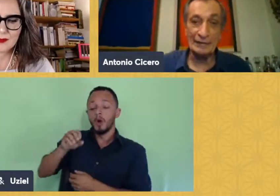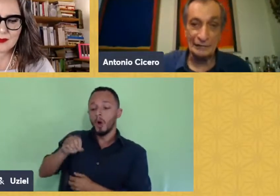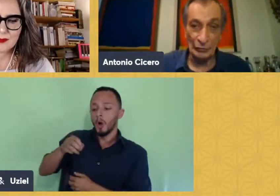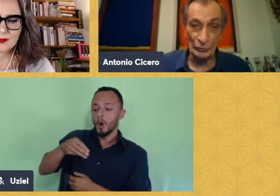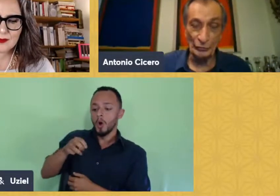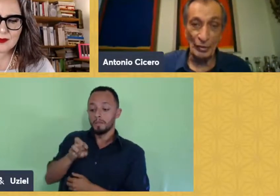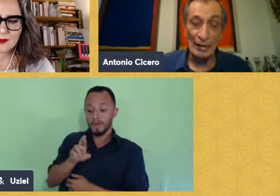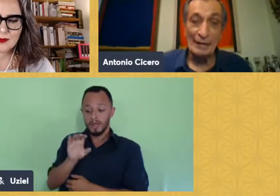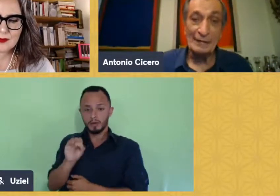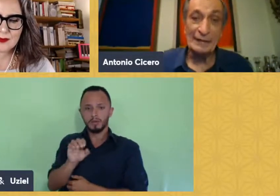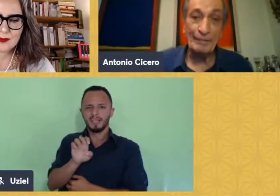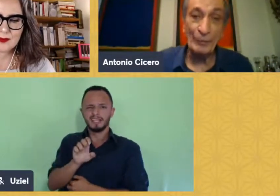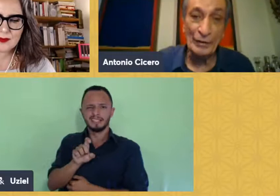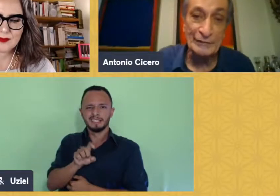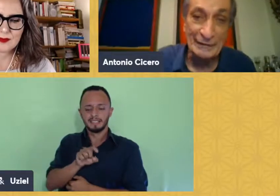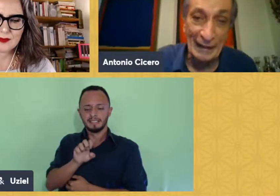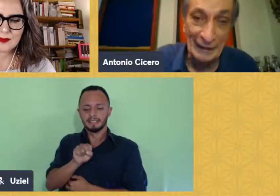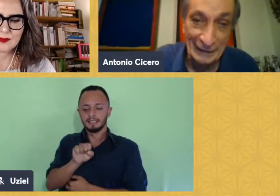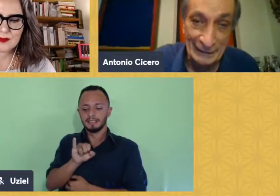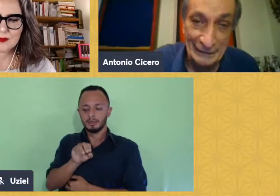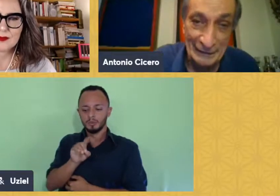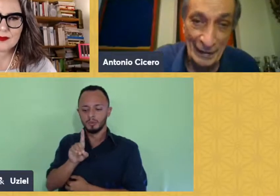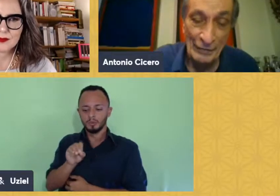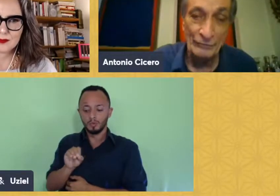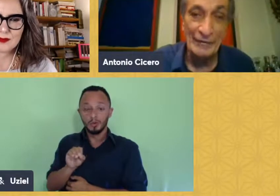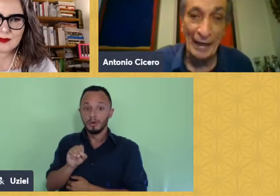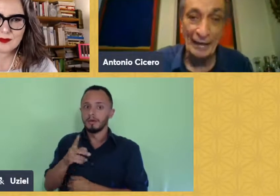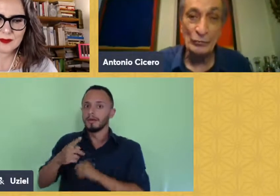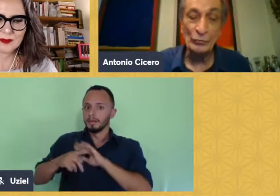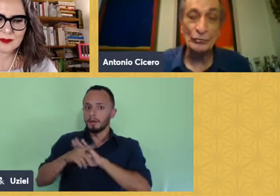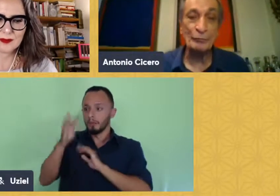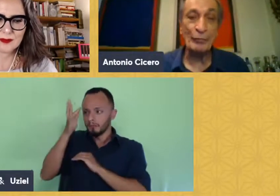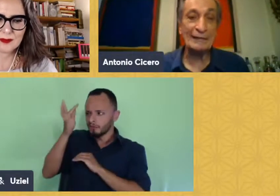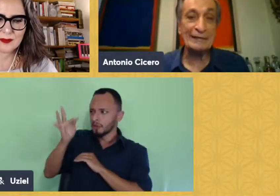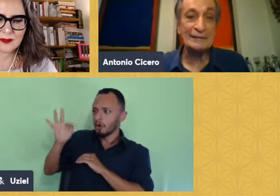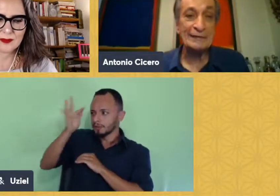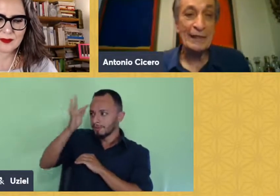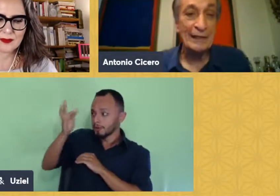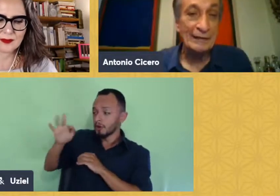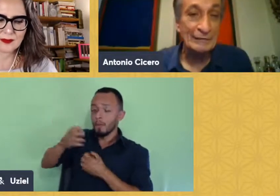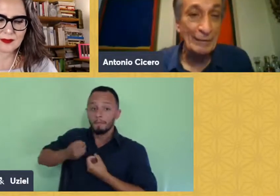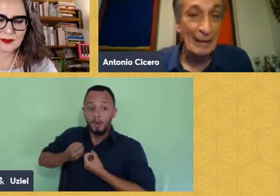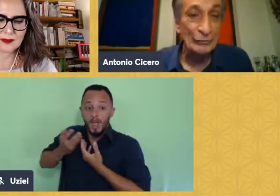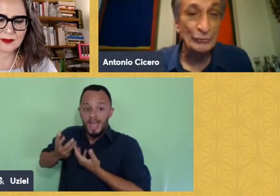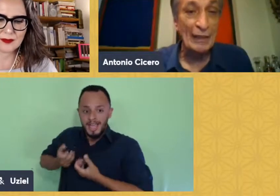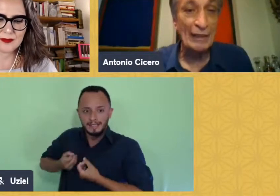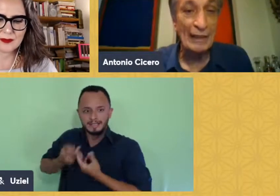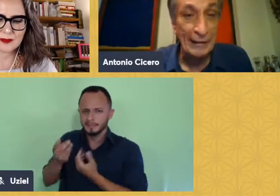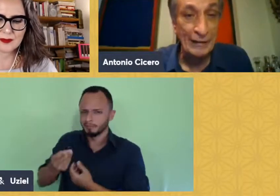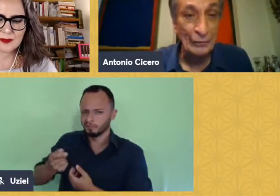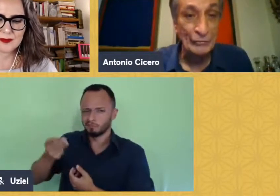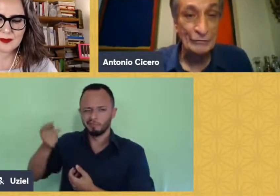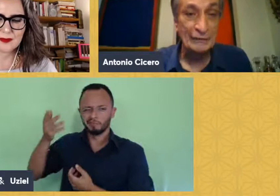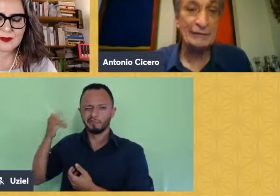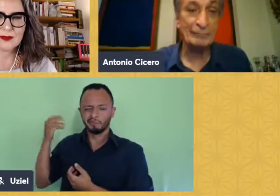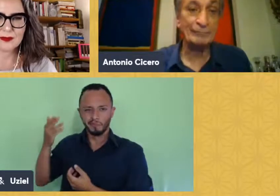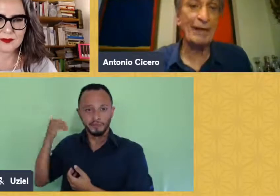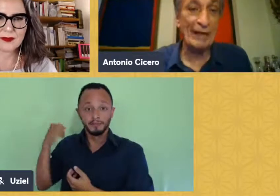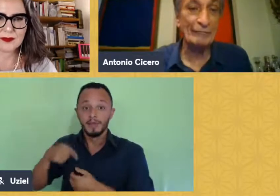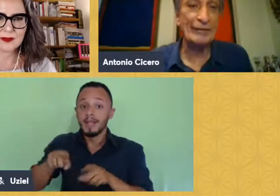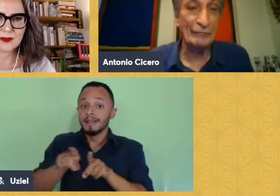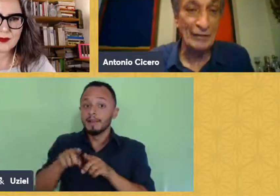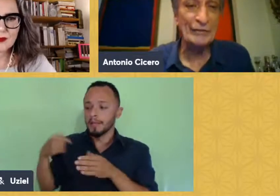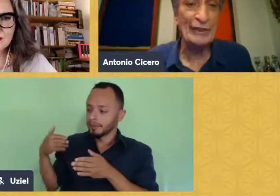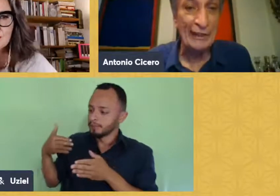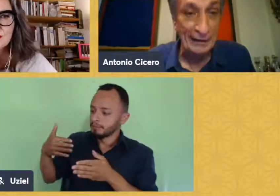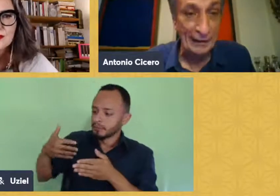e Hesíodo. Depois deles, vieram os poetas chamados líricos,